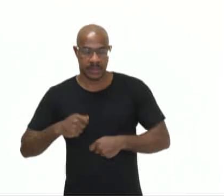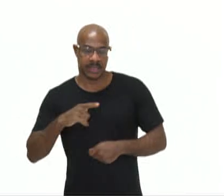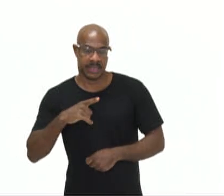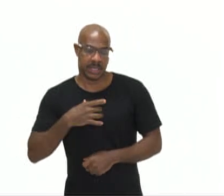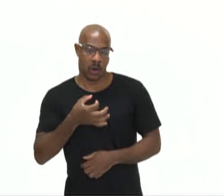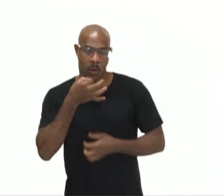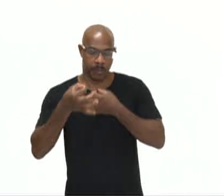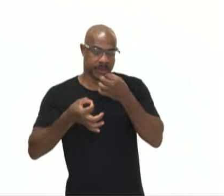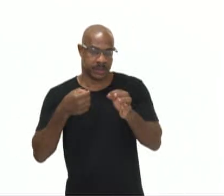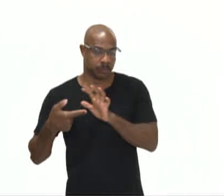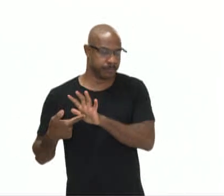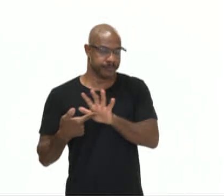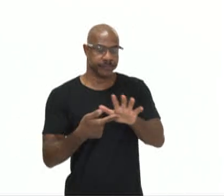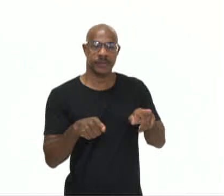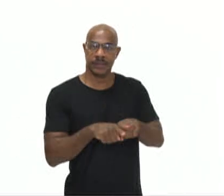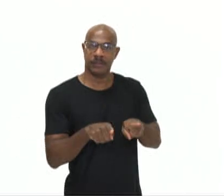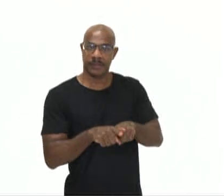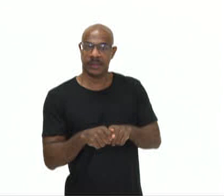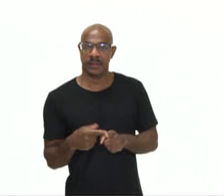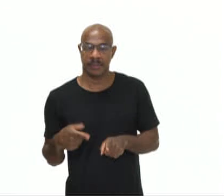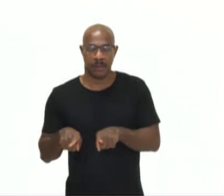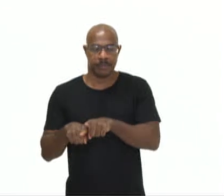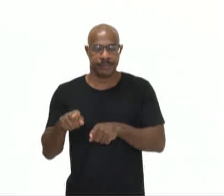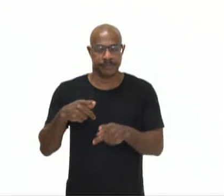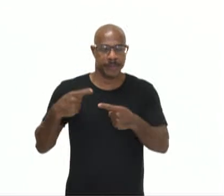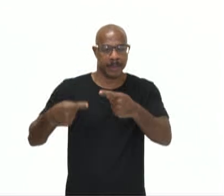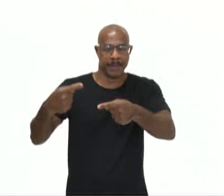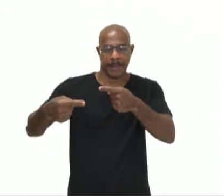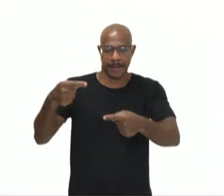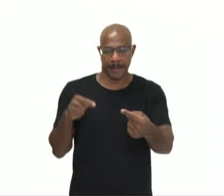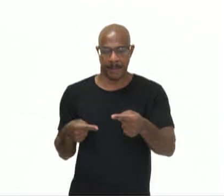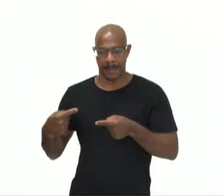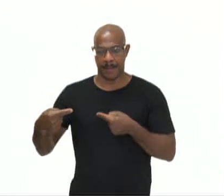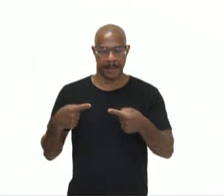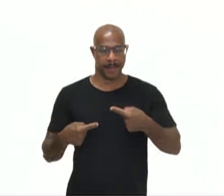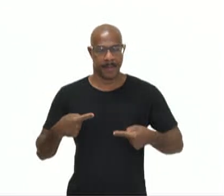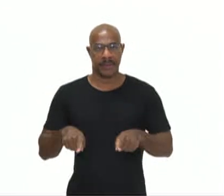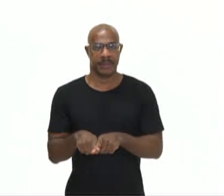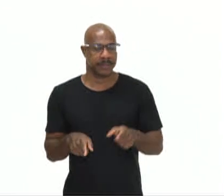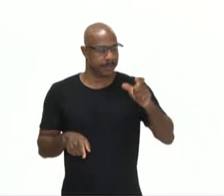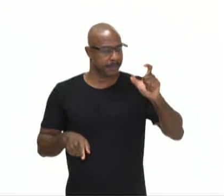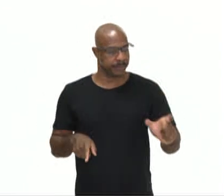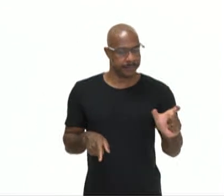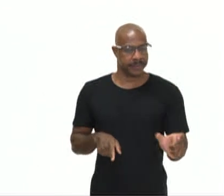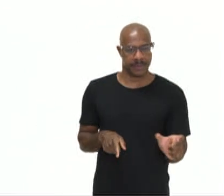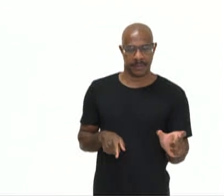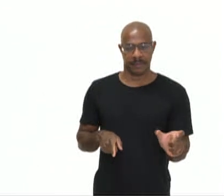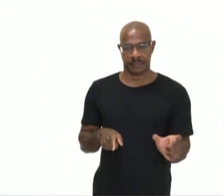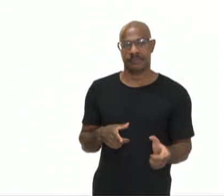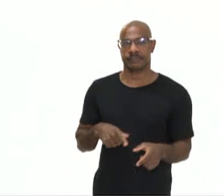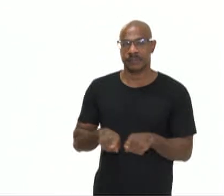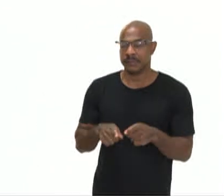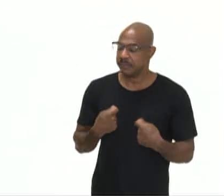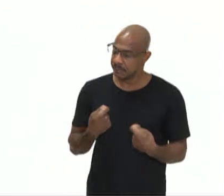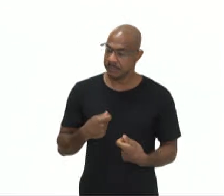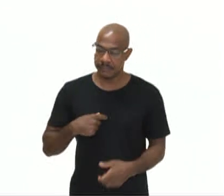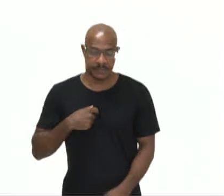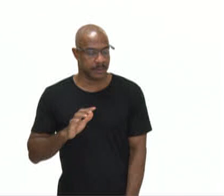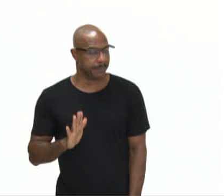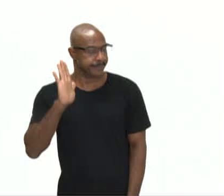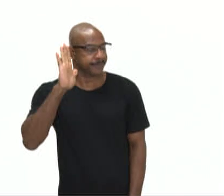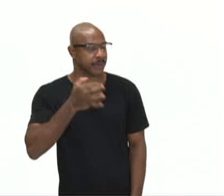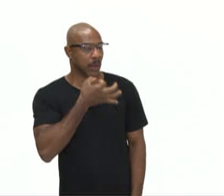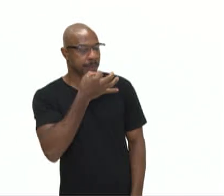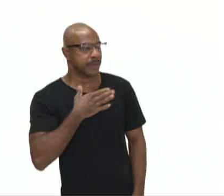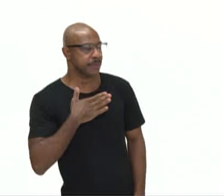ao confrontá-las com a opinião dos outros interlocutores. Daí a necessidade não somente de argumentar, mas também de